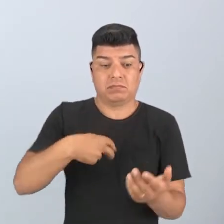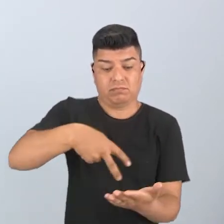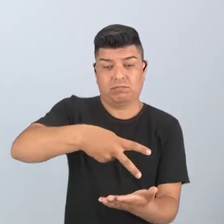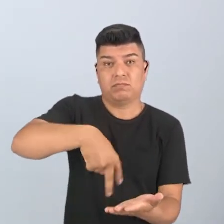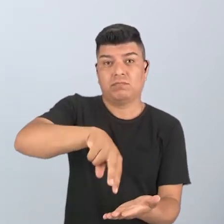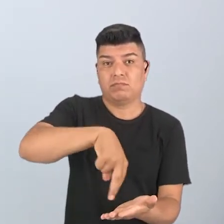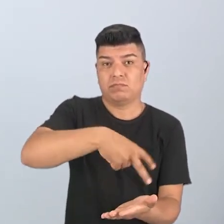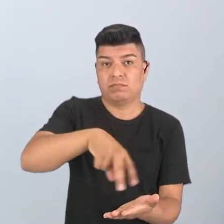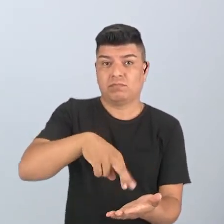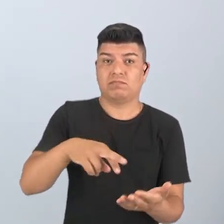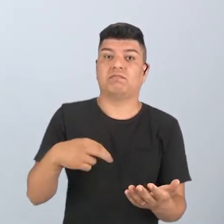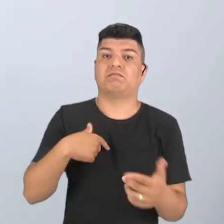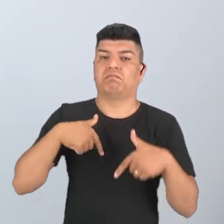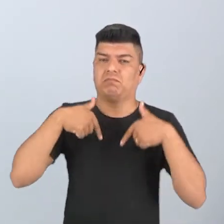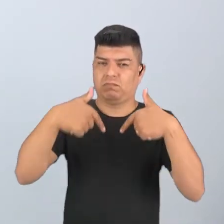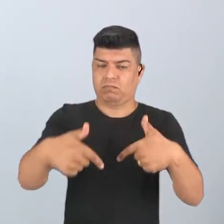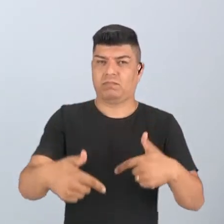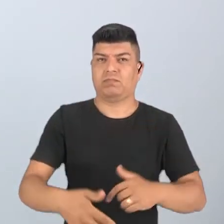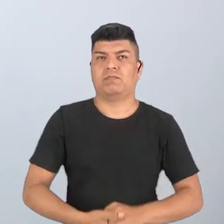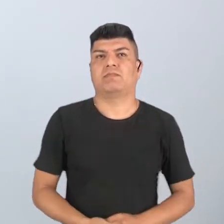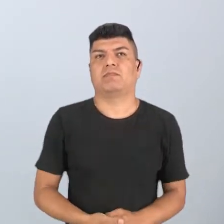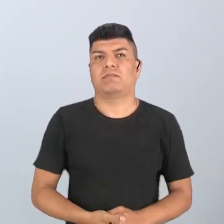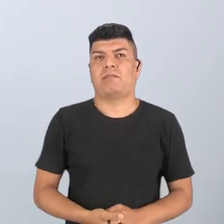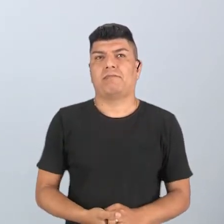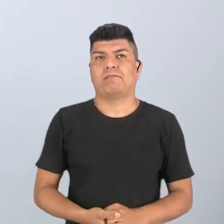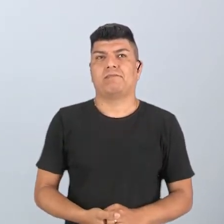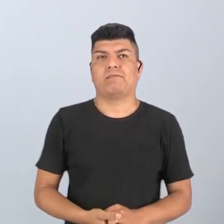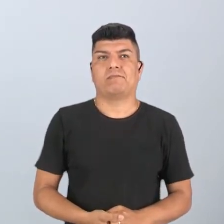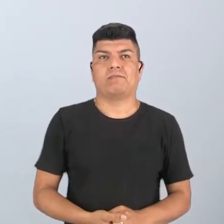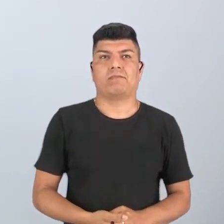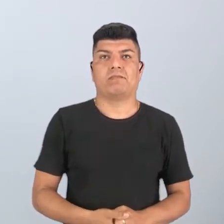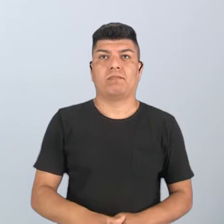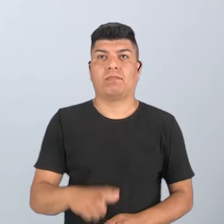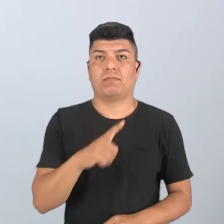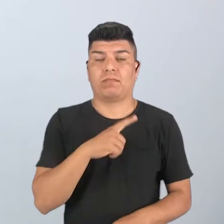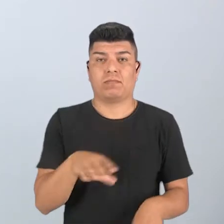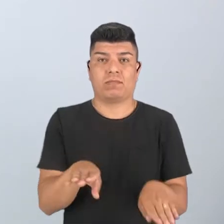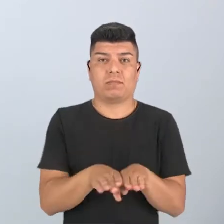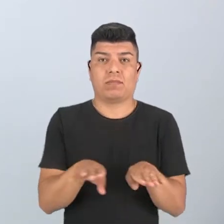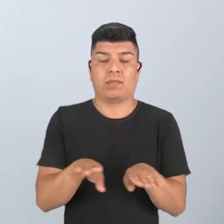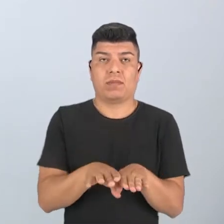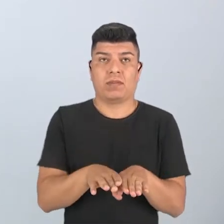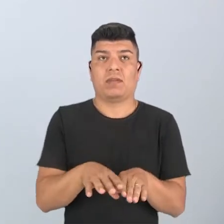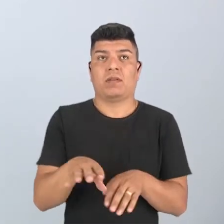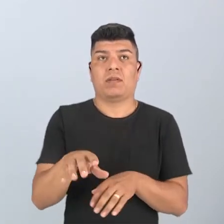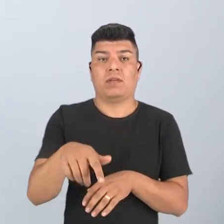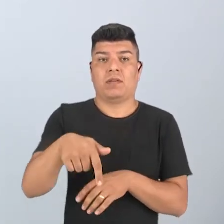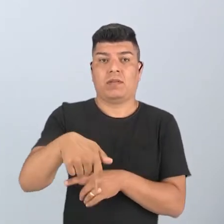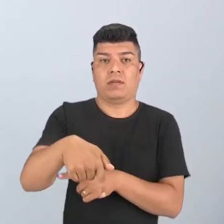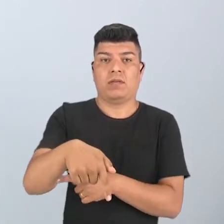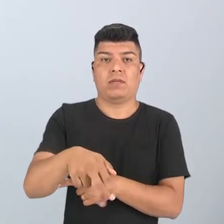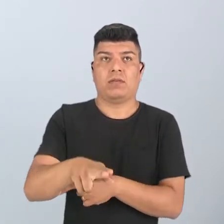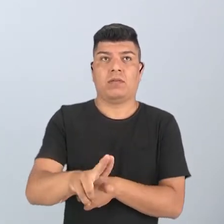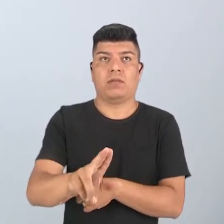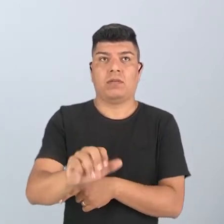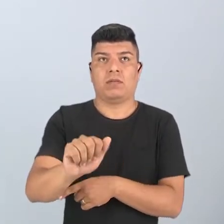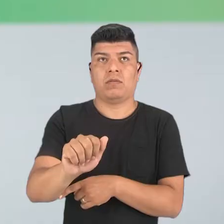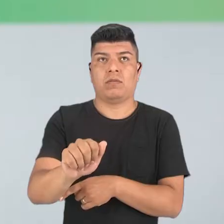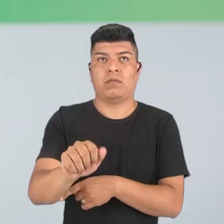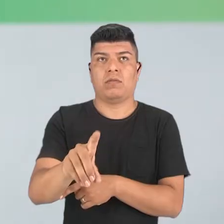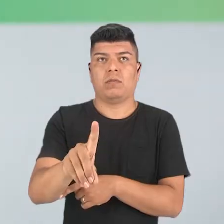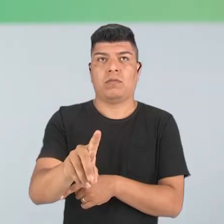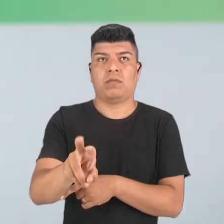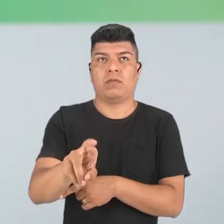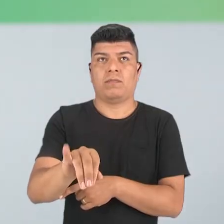assim que é desafiadora. Bem, além do frevo, nós temos ainda a quadrilha, tá?